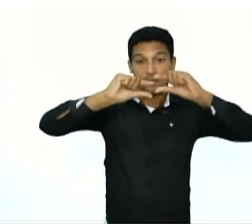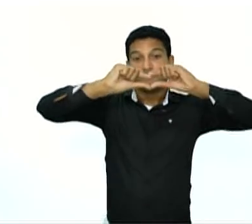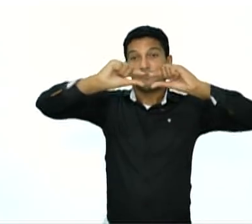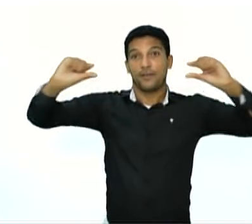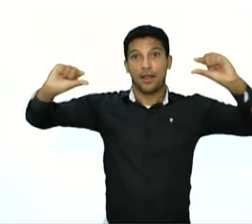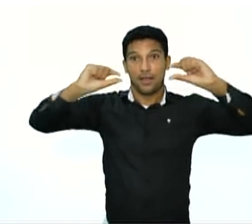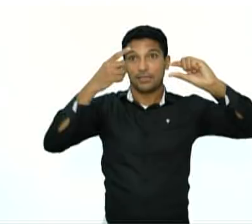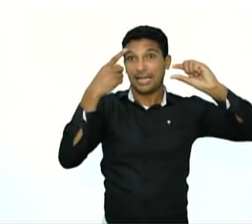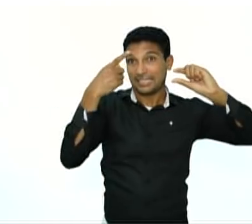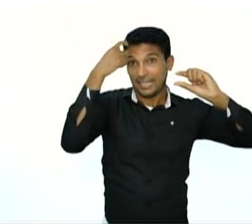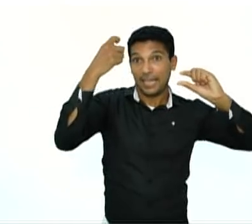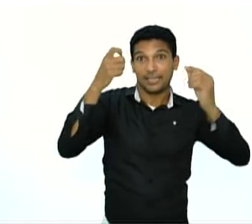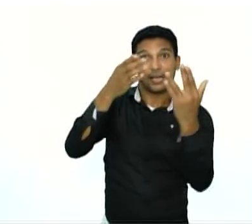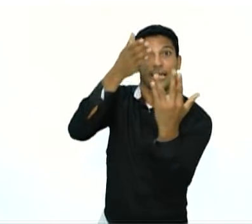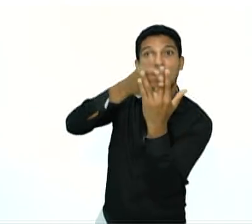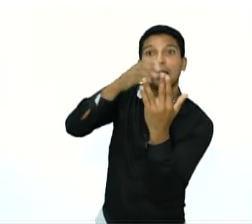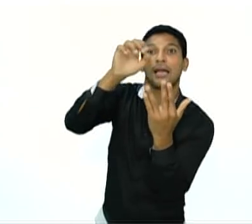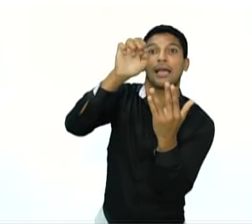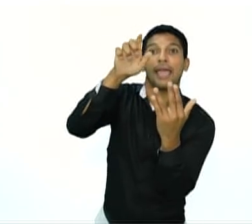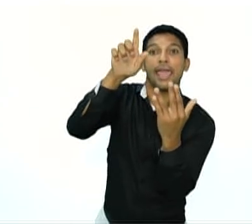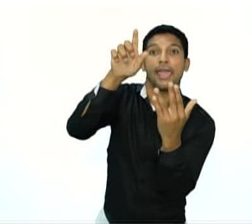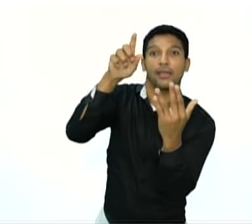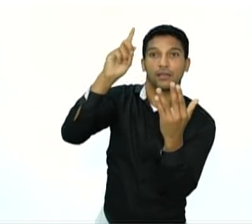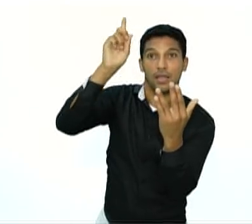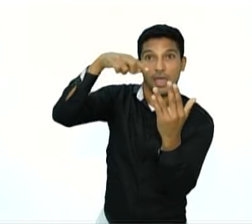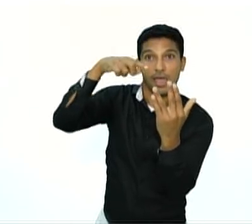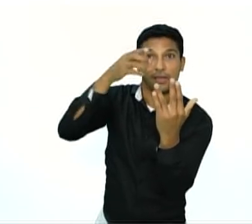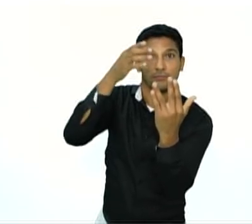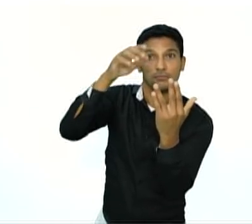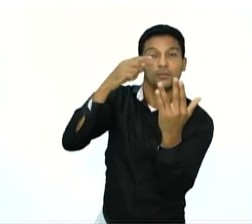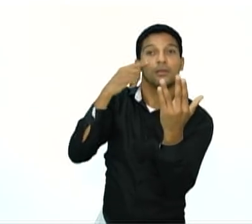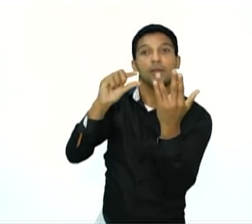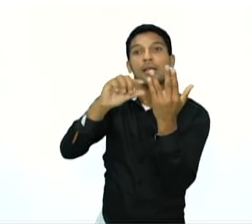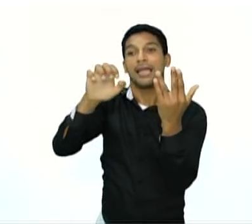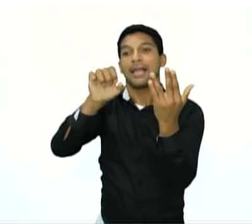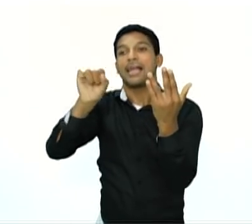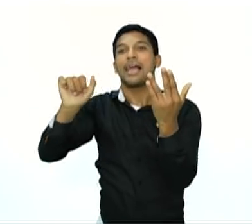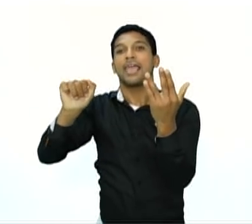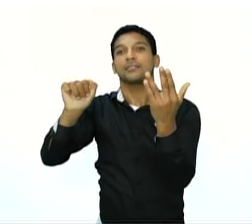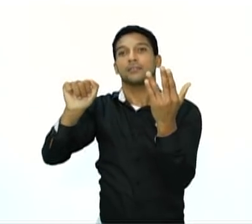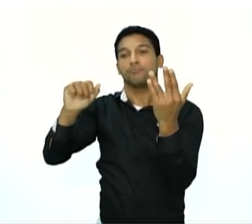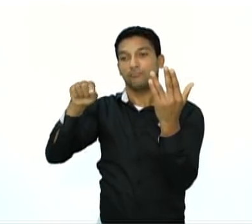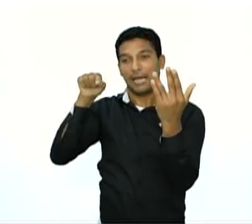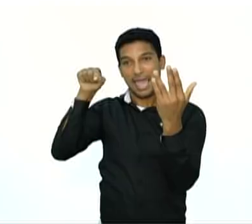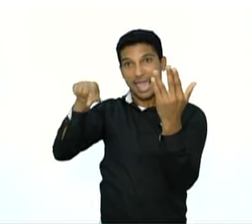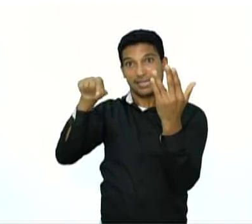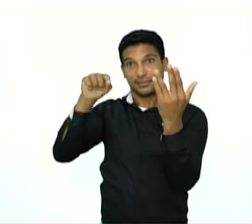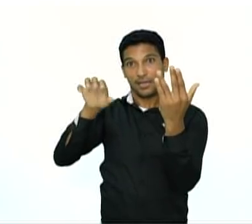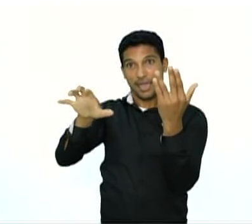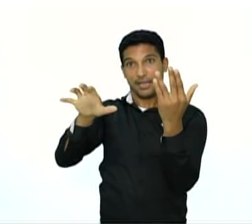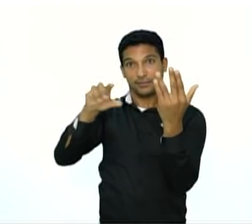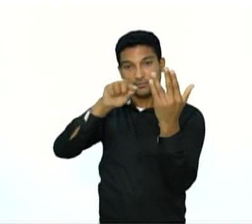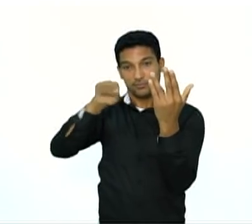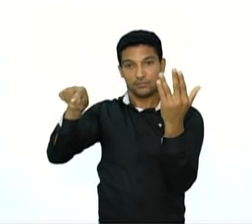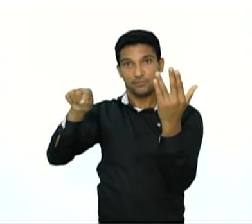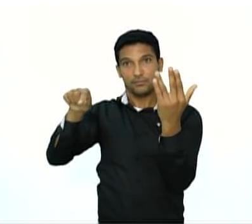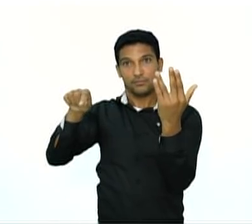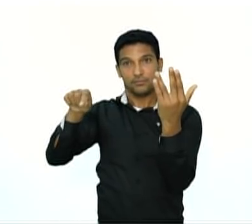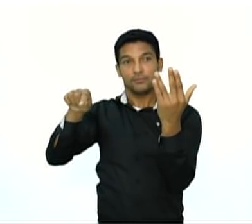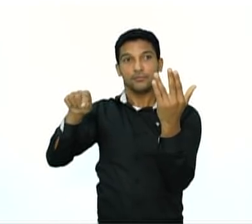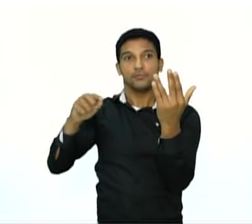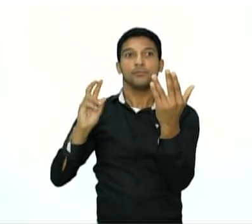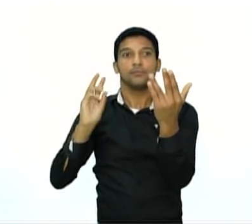essa resume toda aquela oração, toda aquela segunda oração. Eu posso substituir a segunda oração por essa e vai